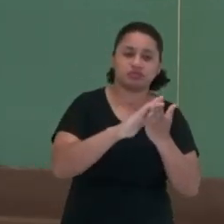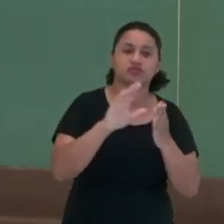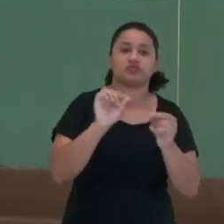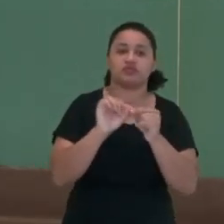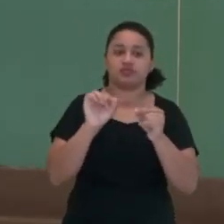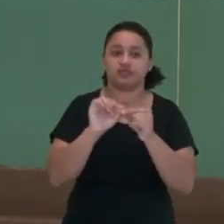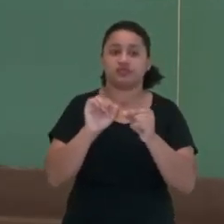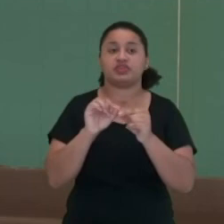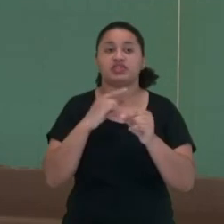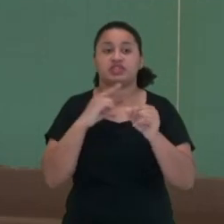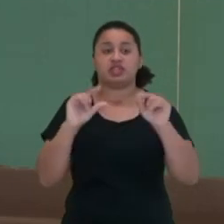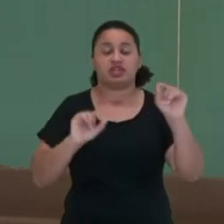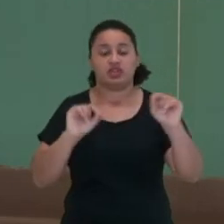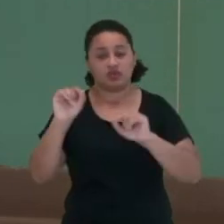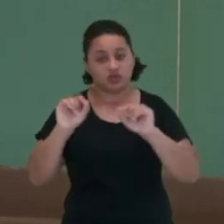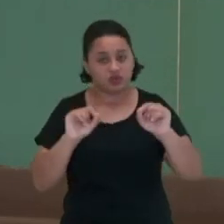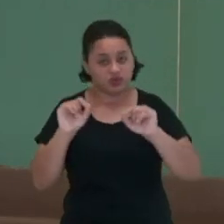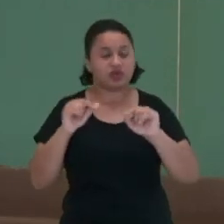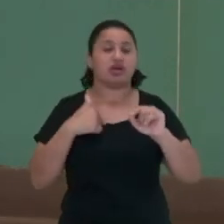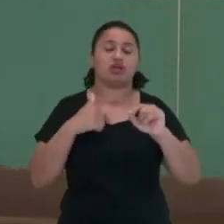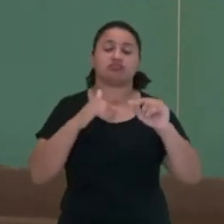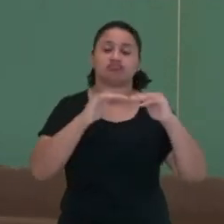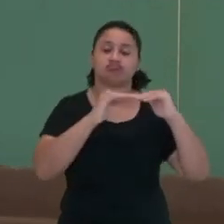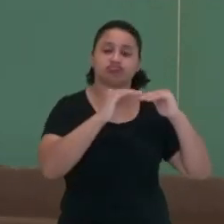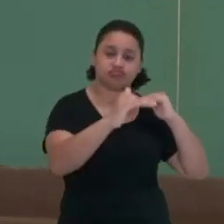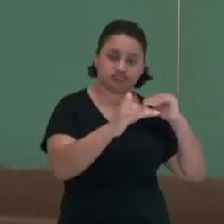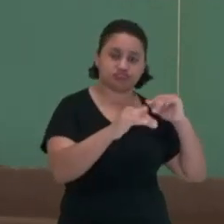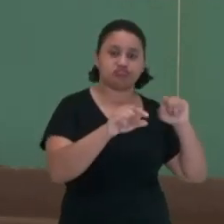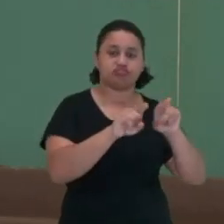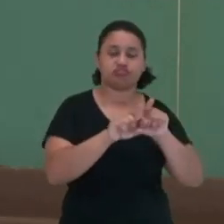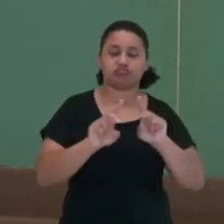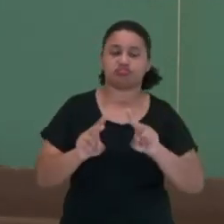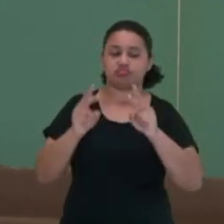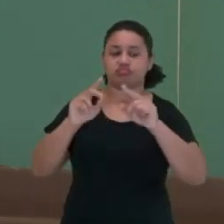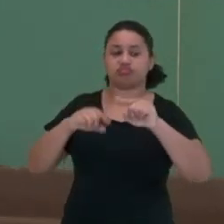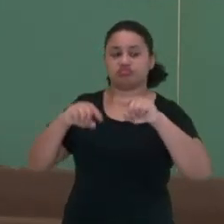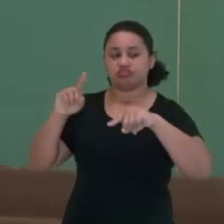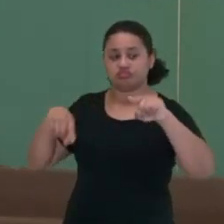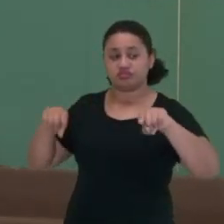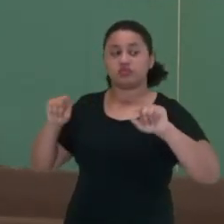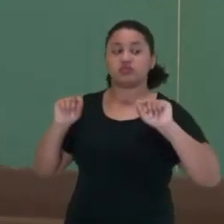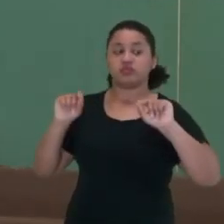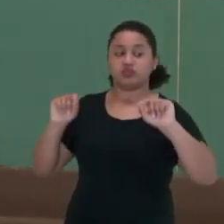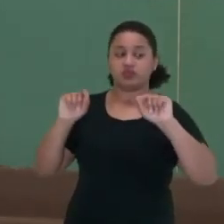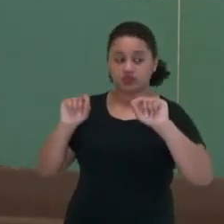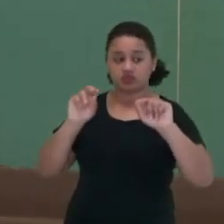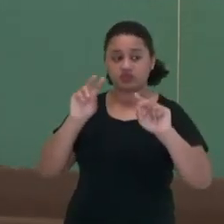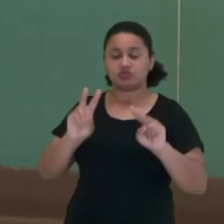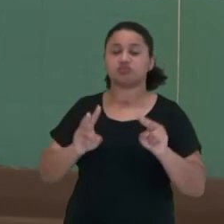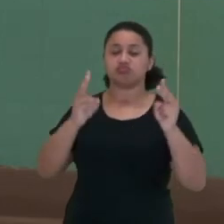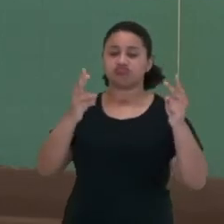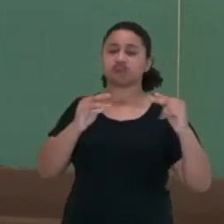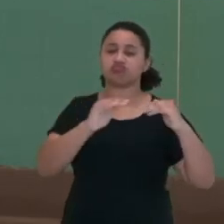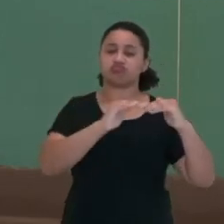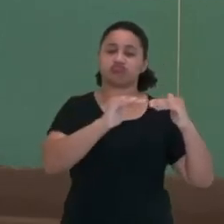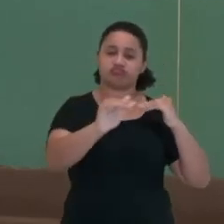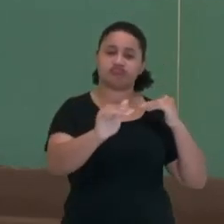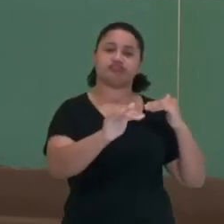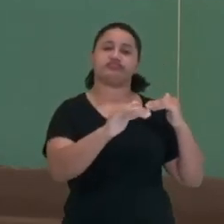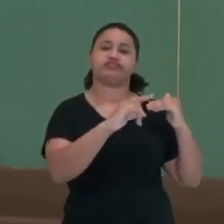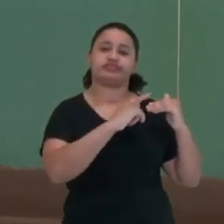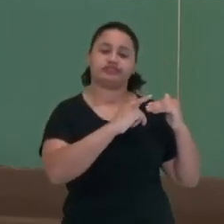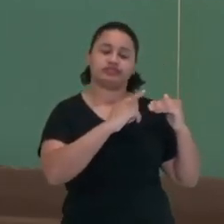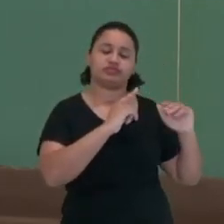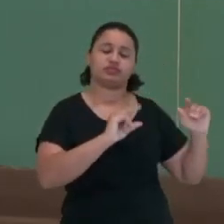vão envolver os custos fixos e os variáveis. Lembrando, os custos fixos ali está